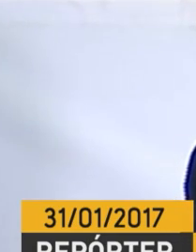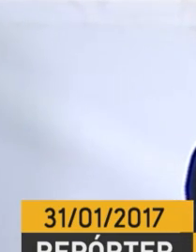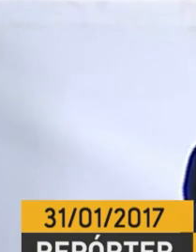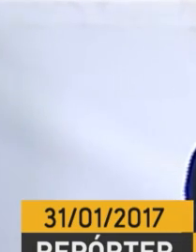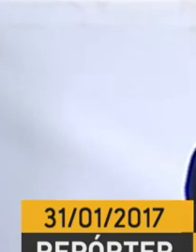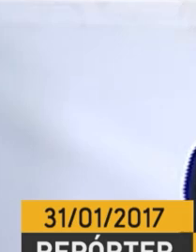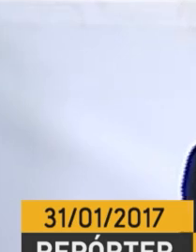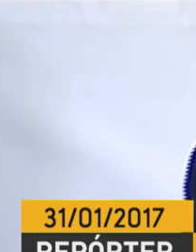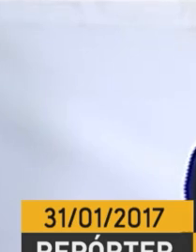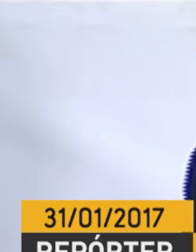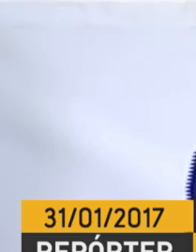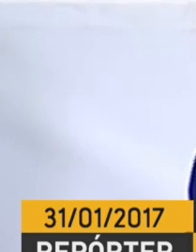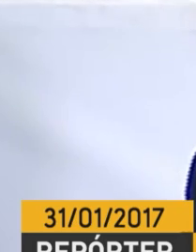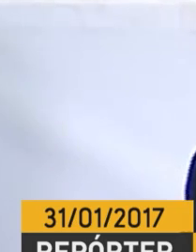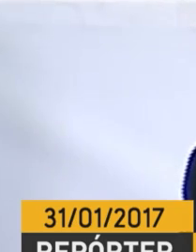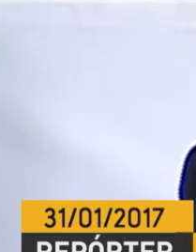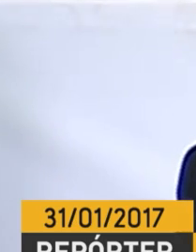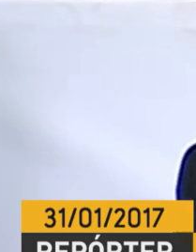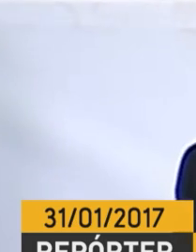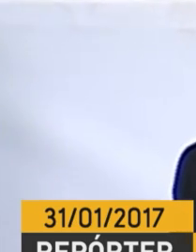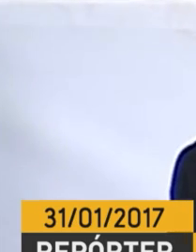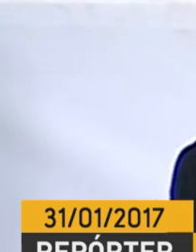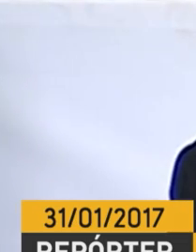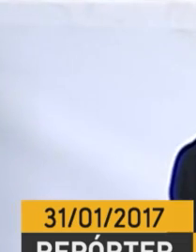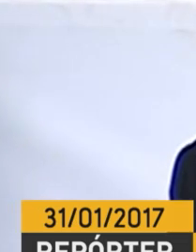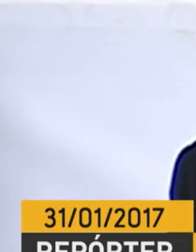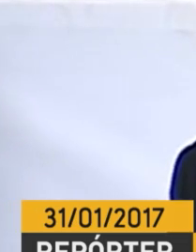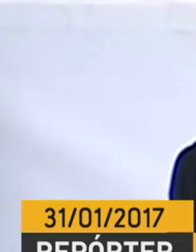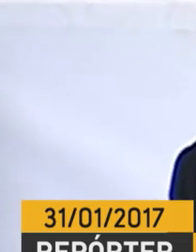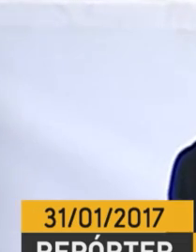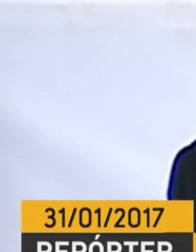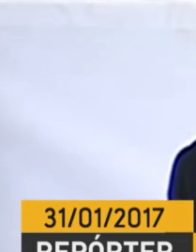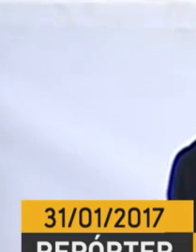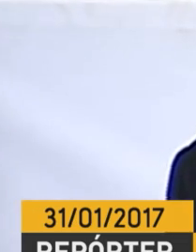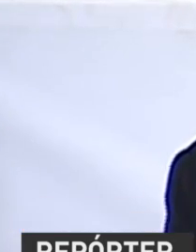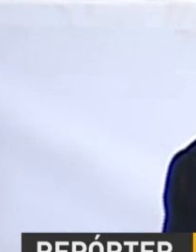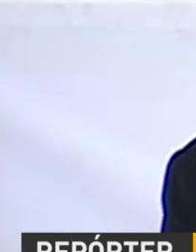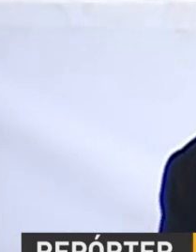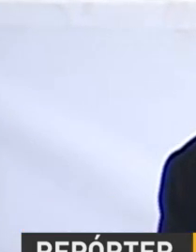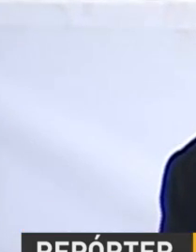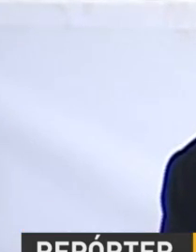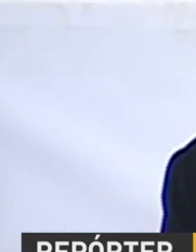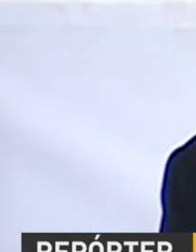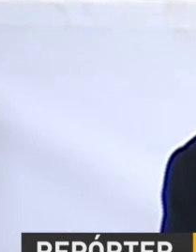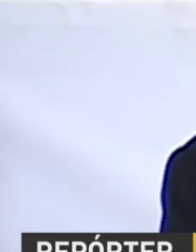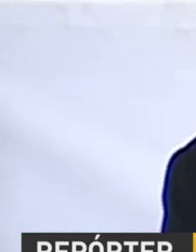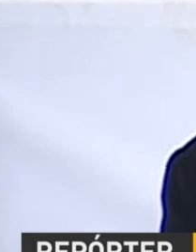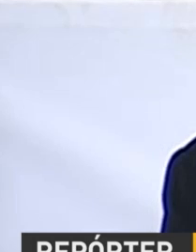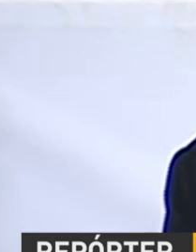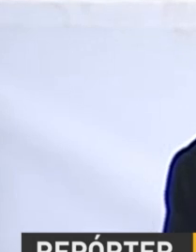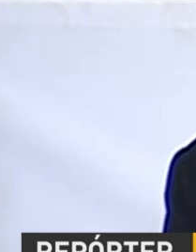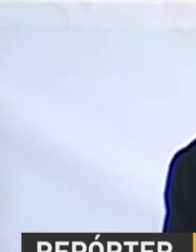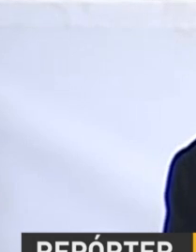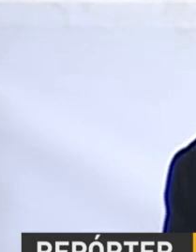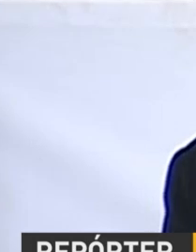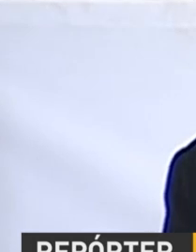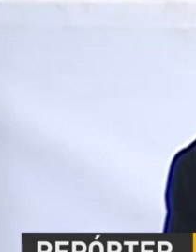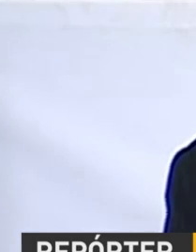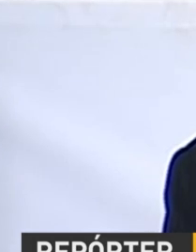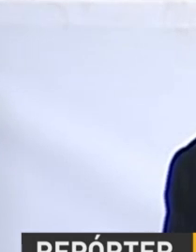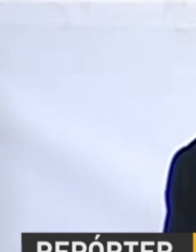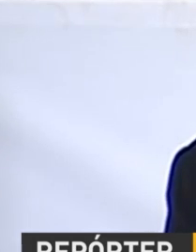atacamos eh na área da macroeconomia o ajuste fiscal com o teto com a reforma da